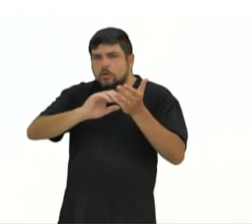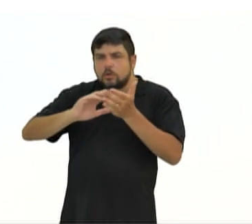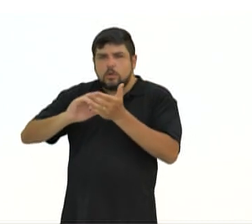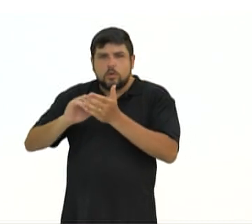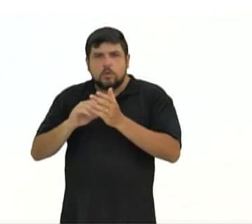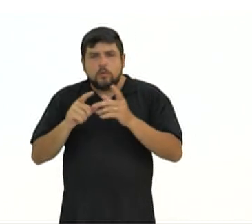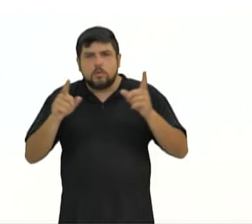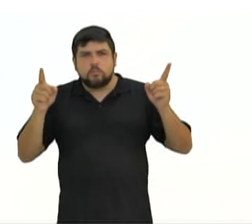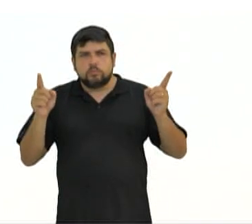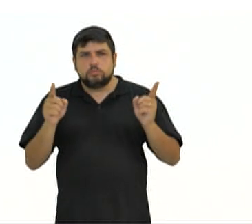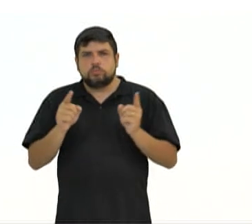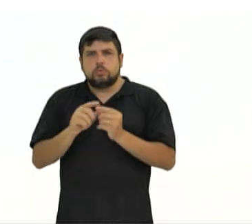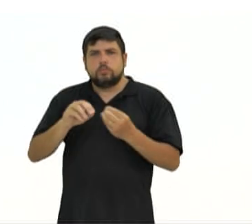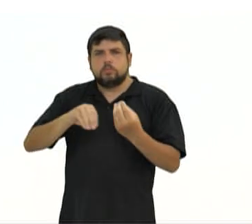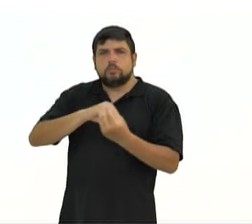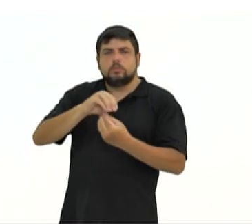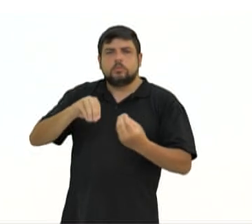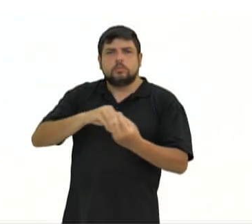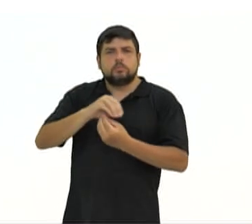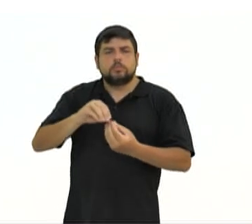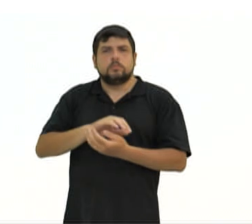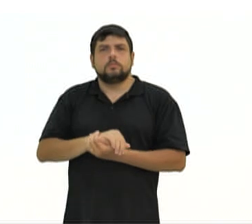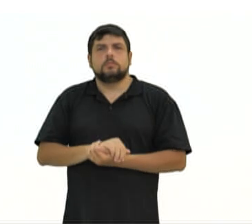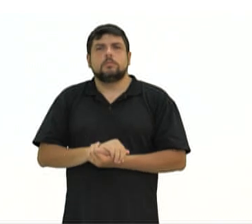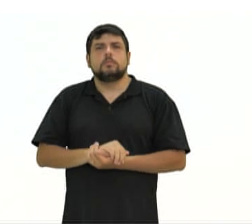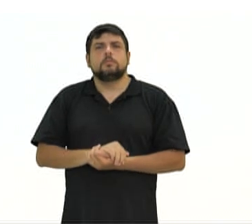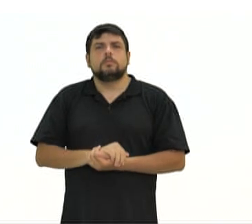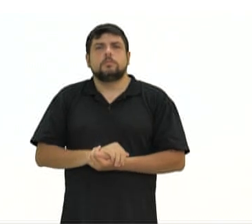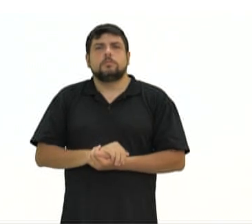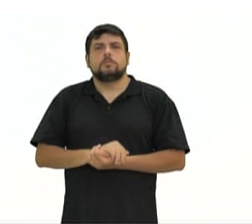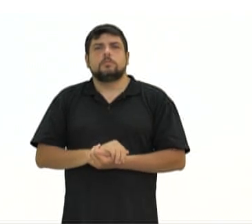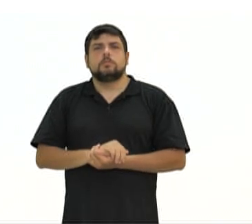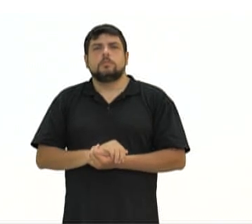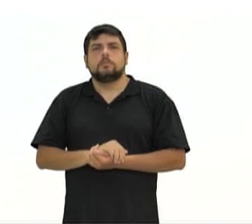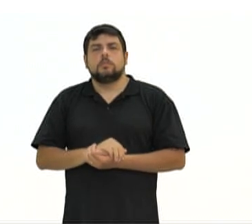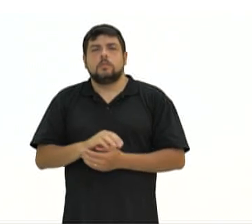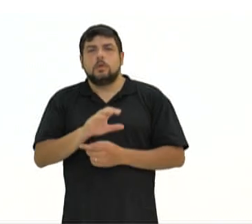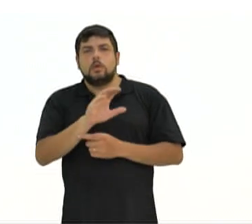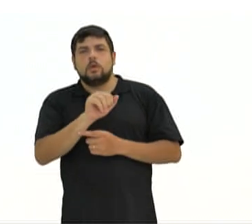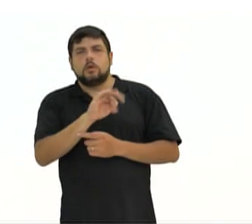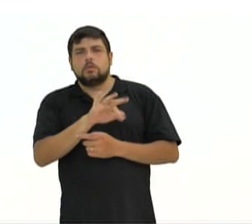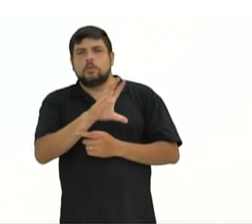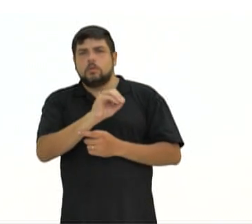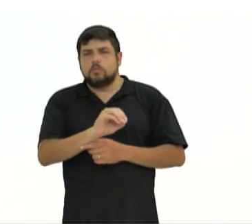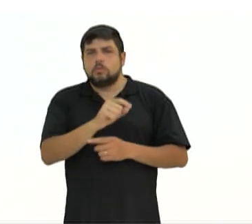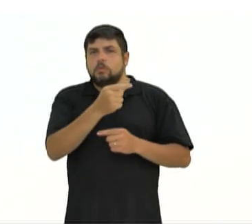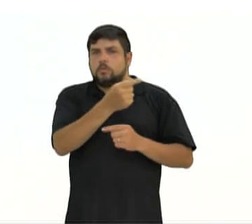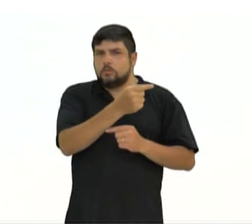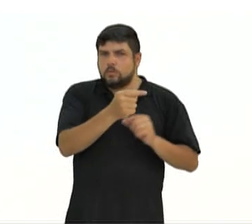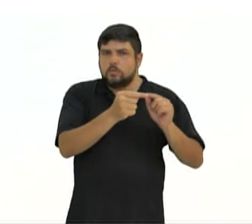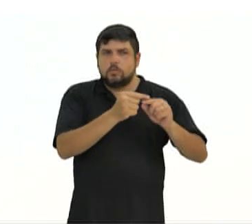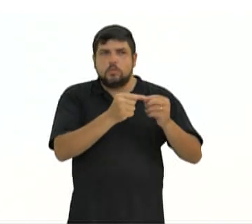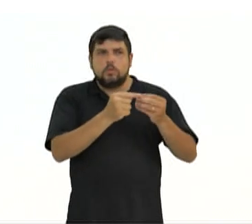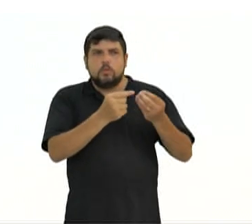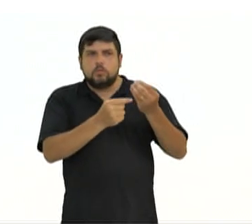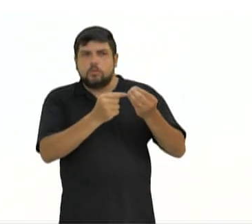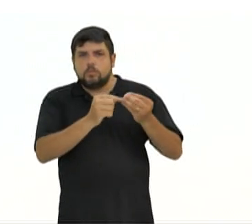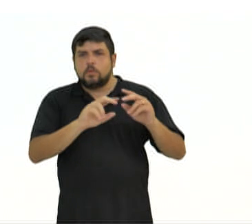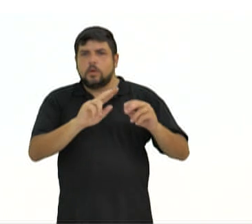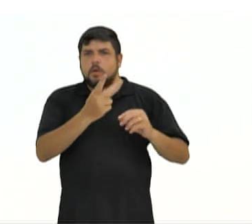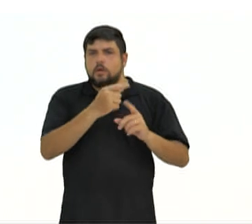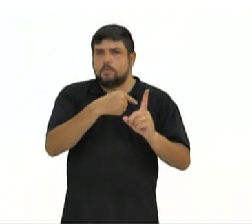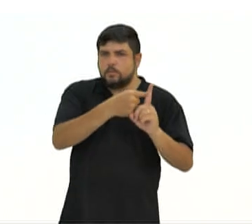a reação global. E aí, a gente tem o seguinte, no cátodo, que é o polo negativo, vai ter a descarga dos cátions